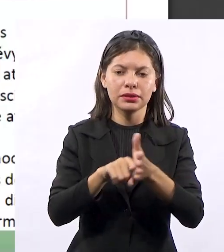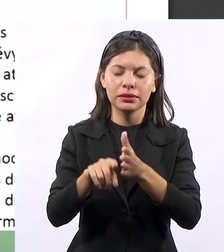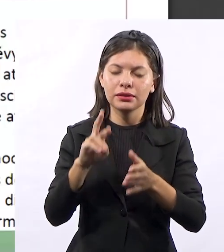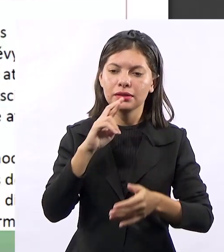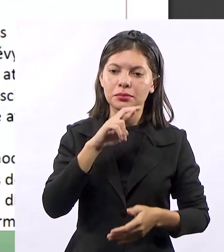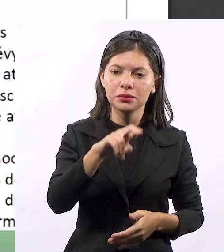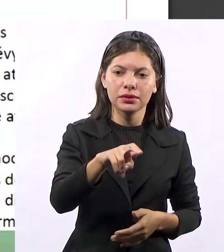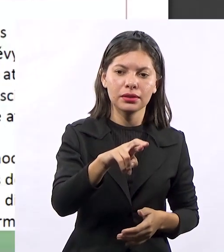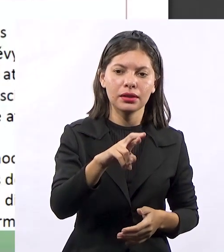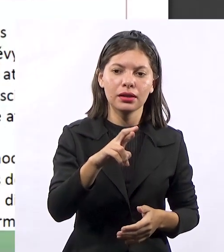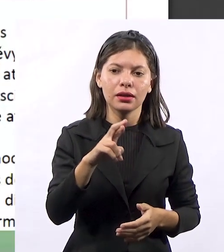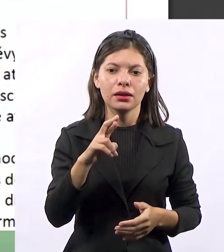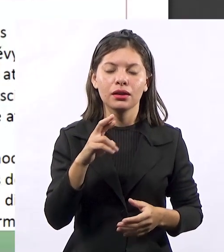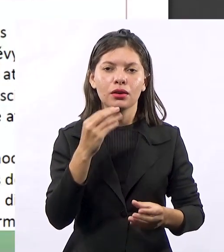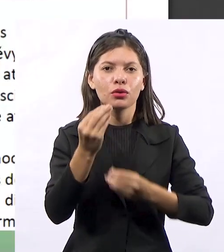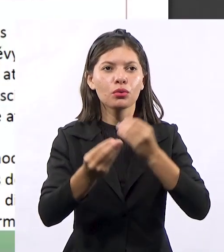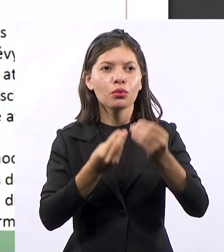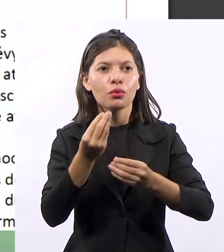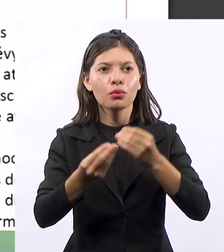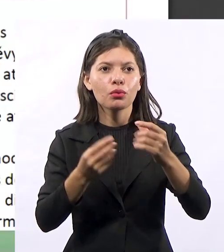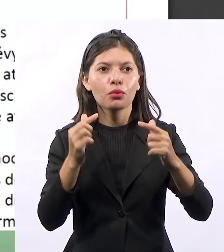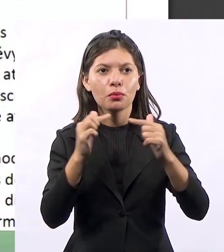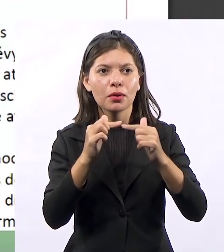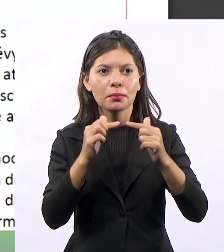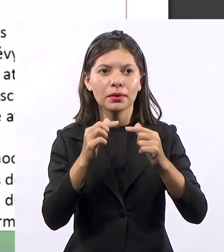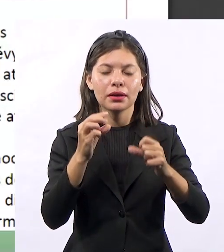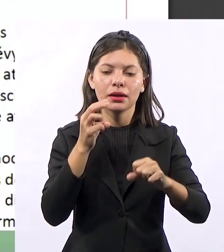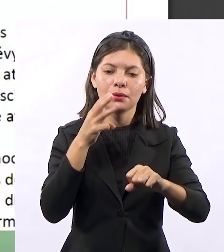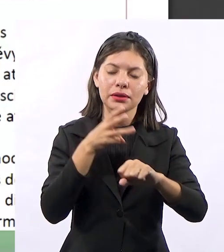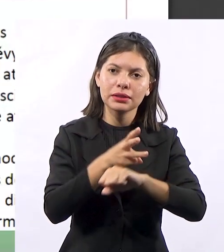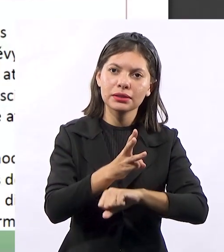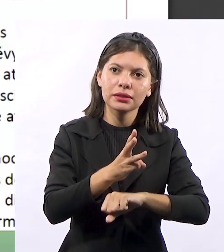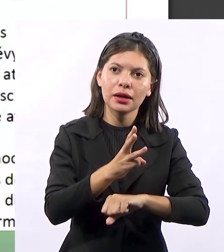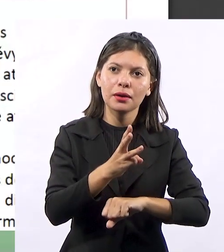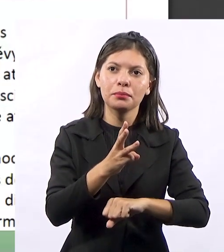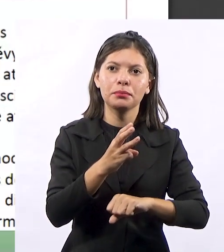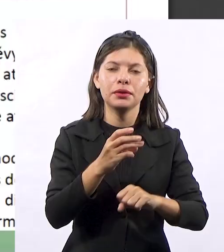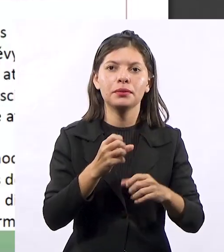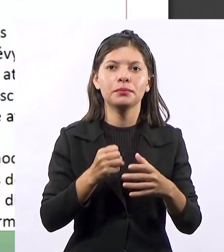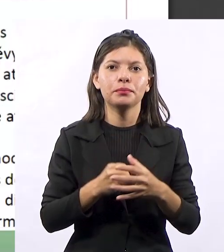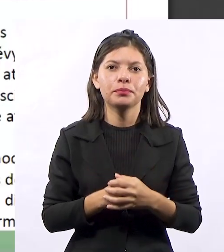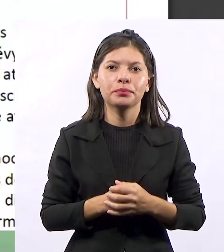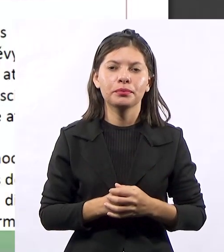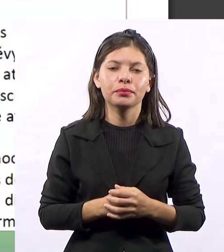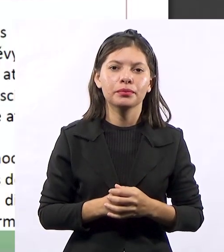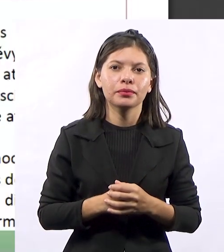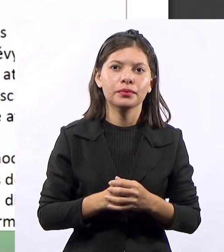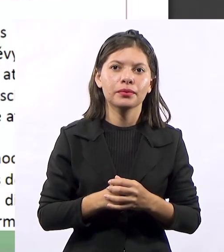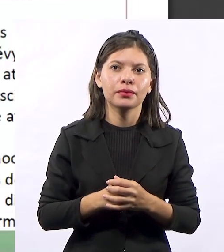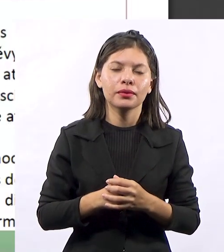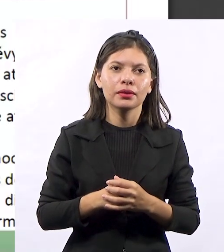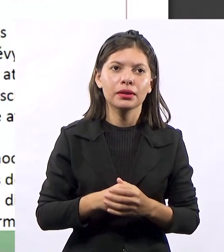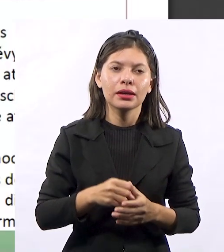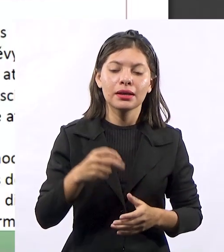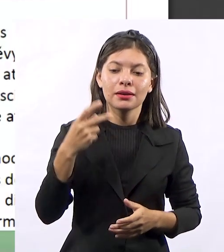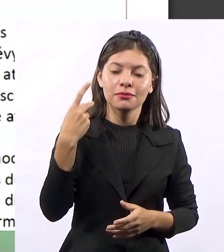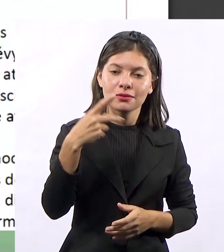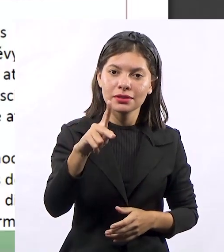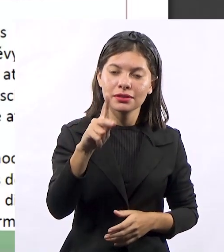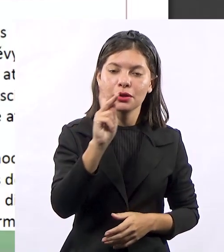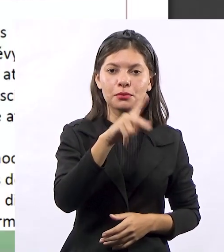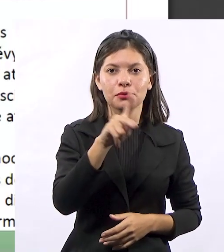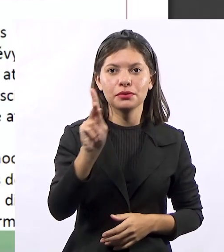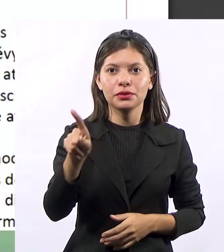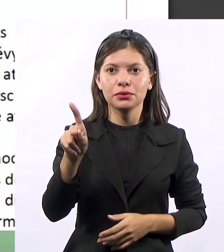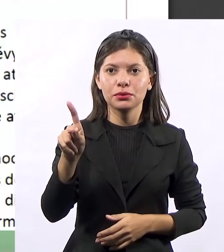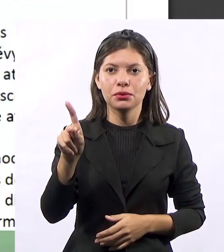vai se organizar para responder em que medida pode-se aplicar o WhatsApp como ferramenta de interação na ação